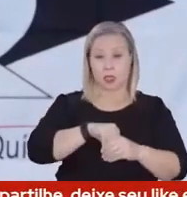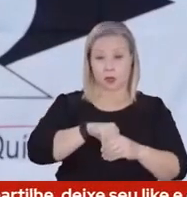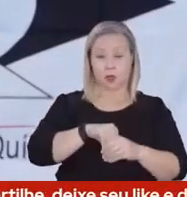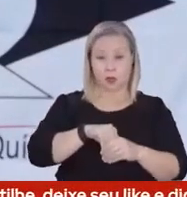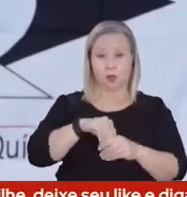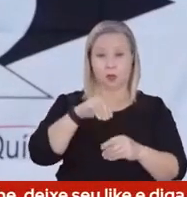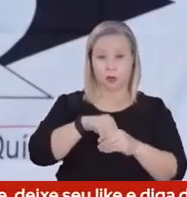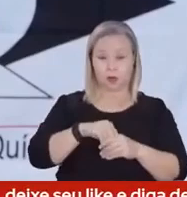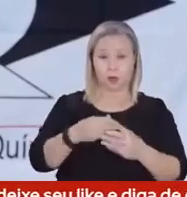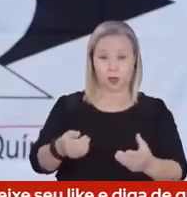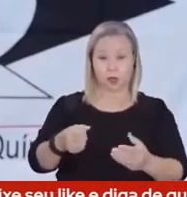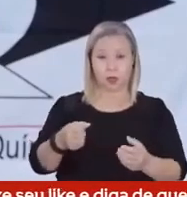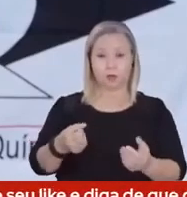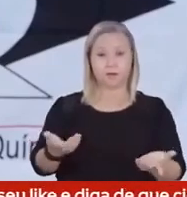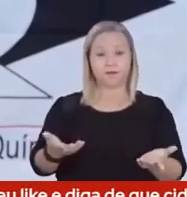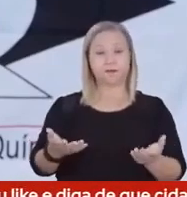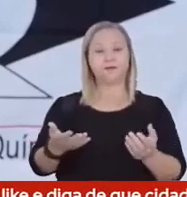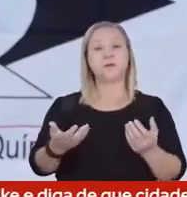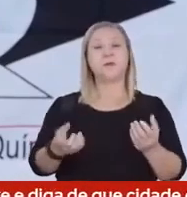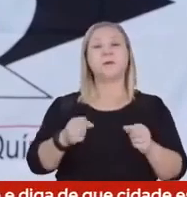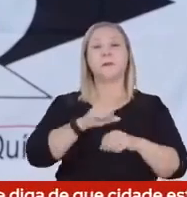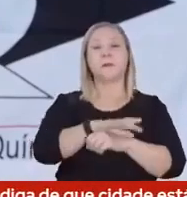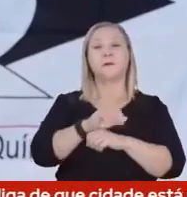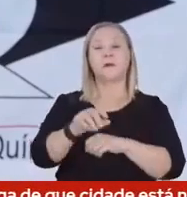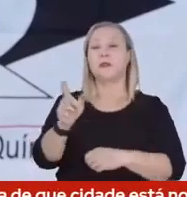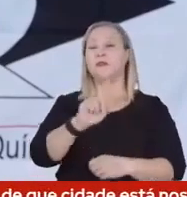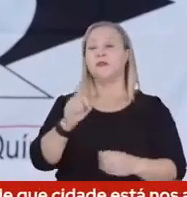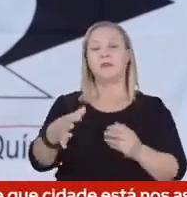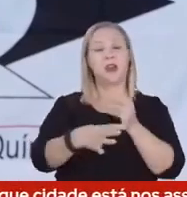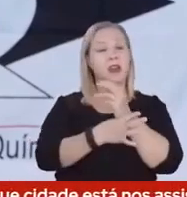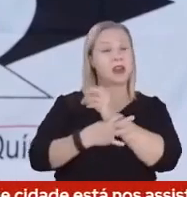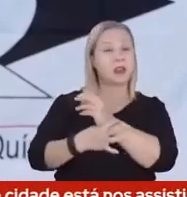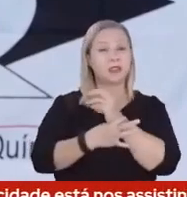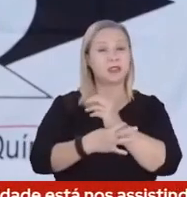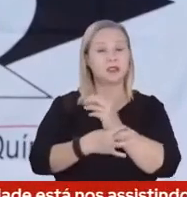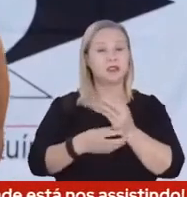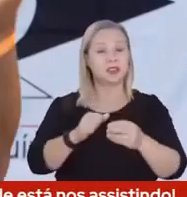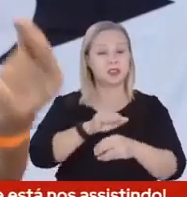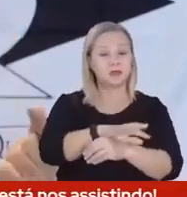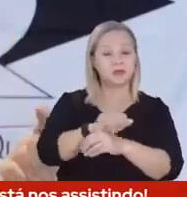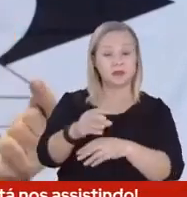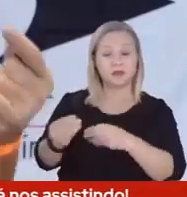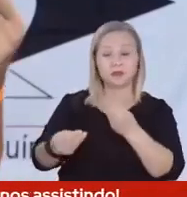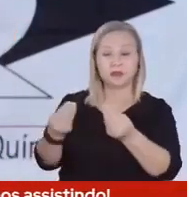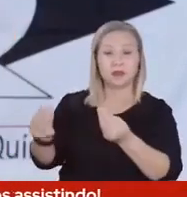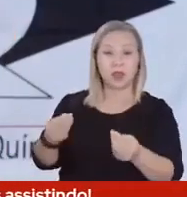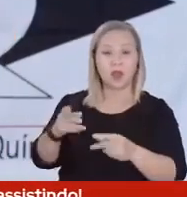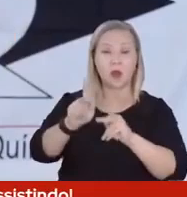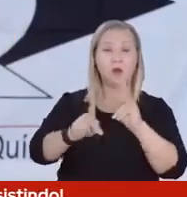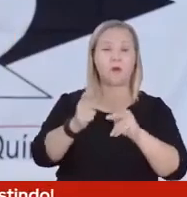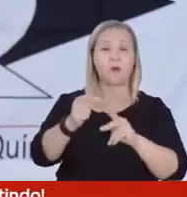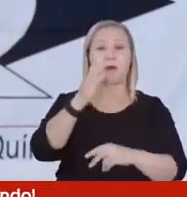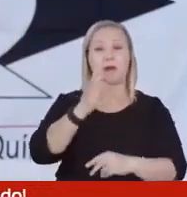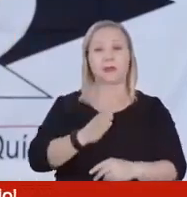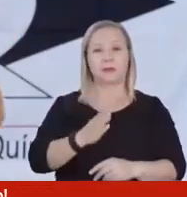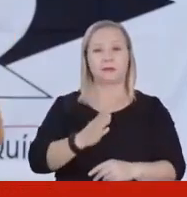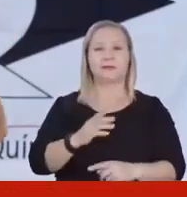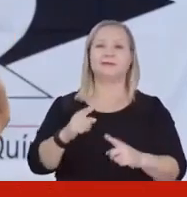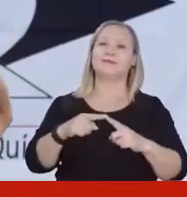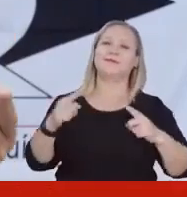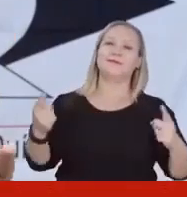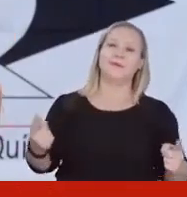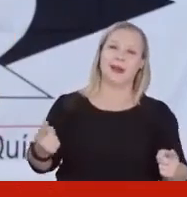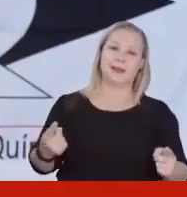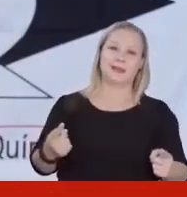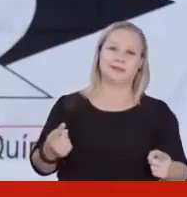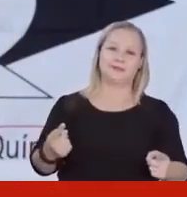a garantia do abastecimento para o povo brasileiro, mas aumentar a competitividade e viabilizar a entrada de